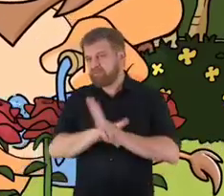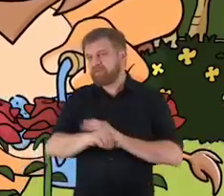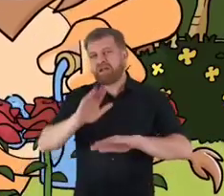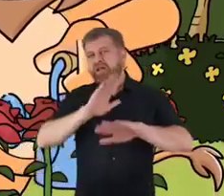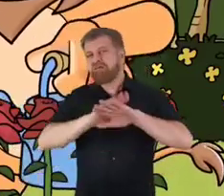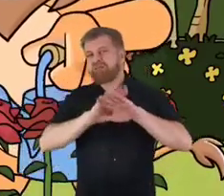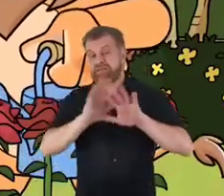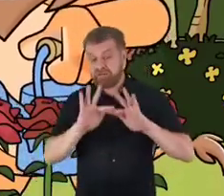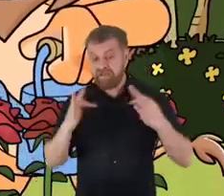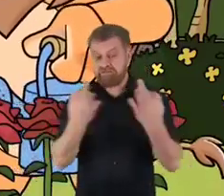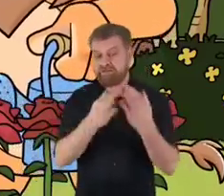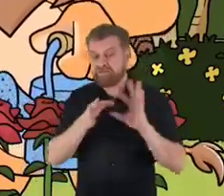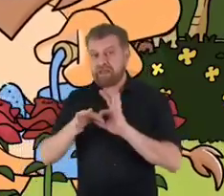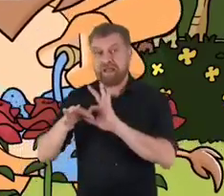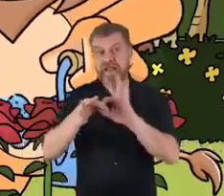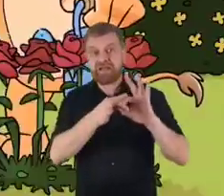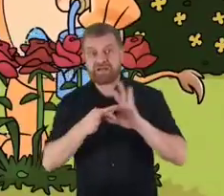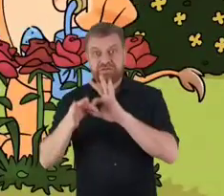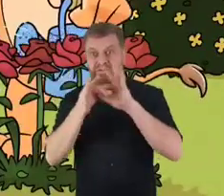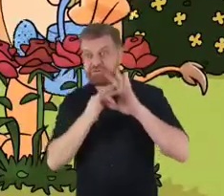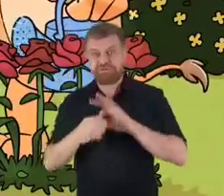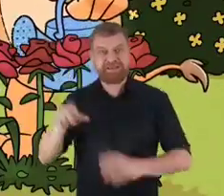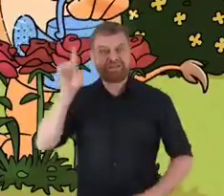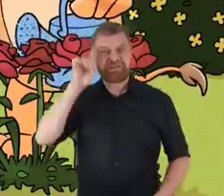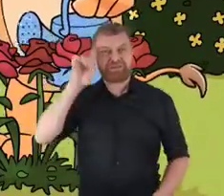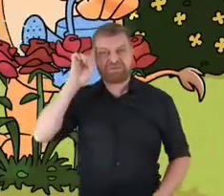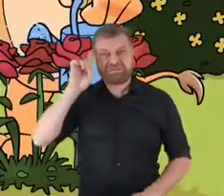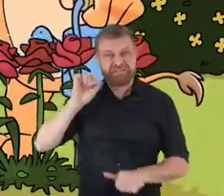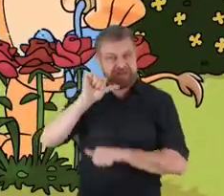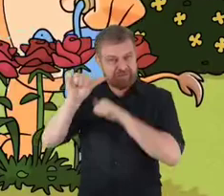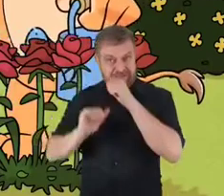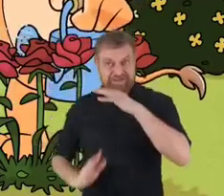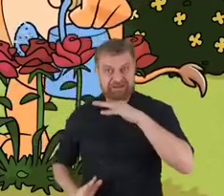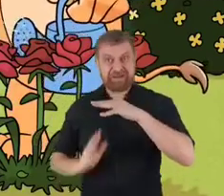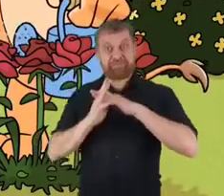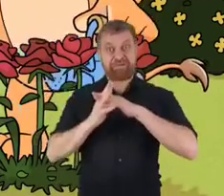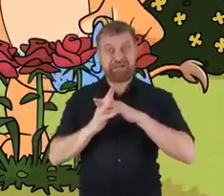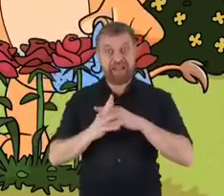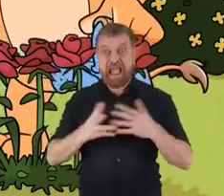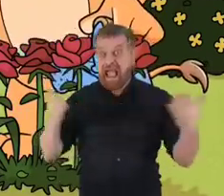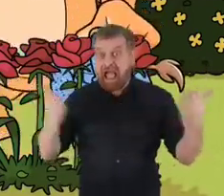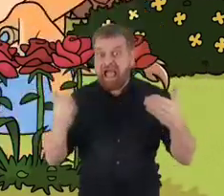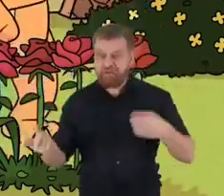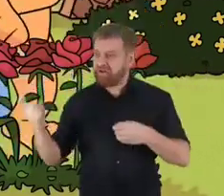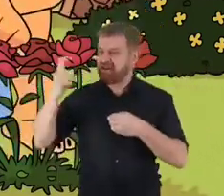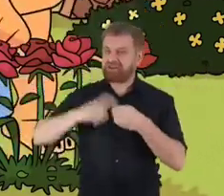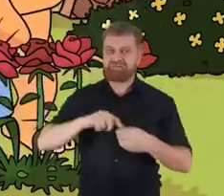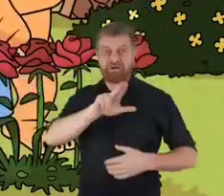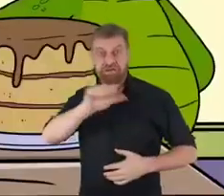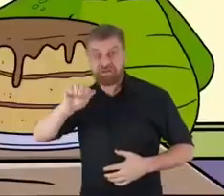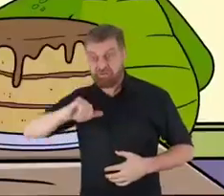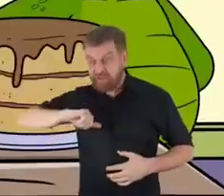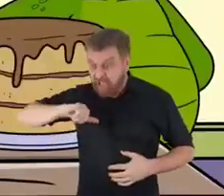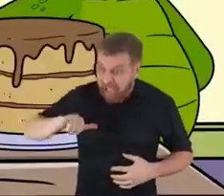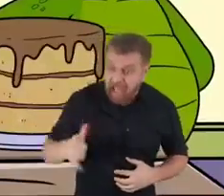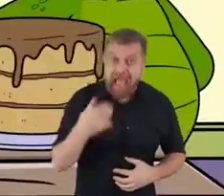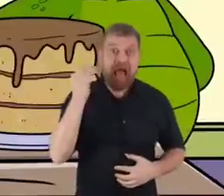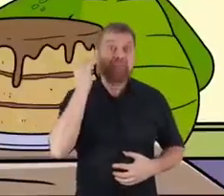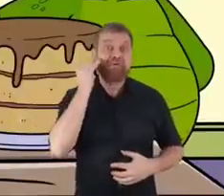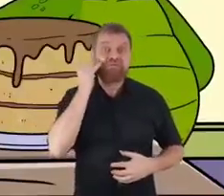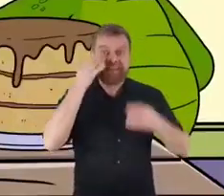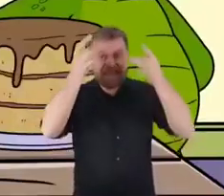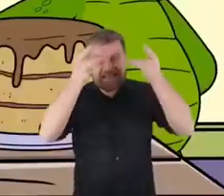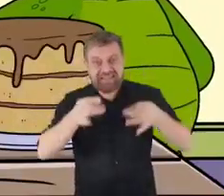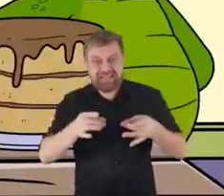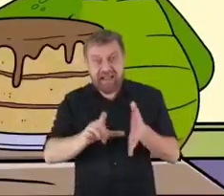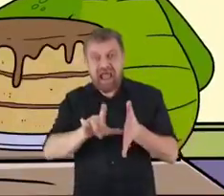O que você tem feito em família para ir além da rotina? O agora é irrepetível e precisamos desfrutar de cada detalhe